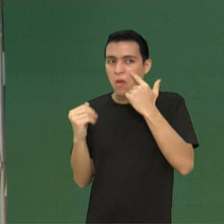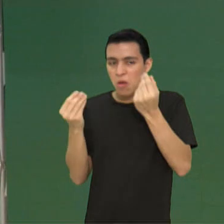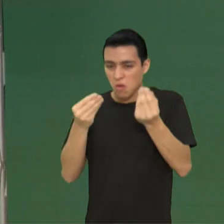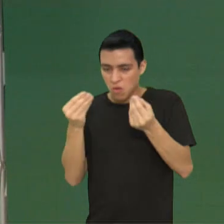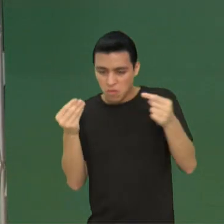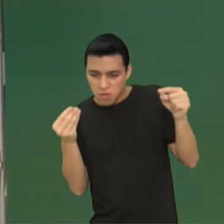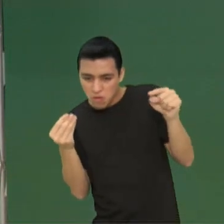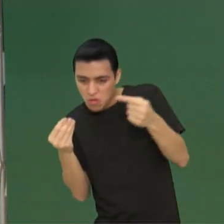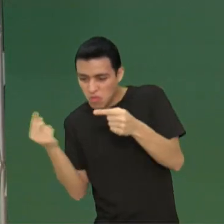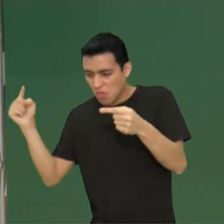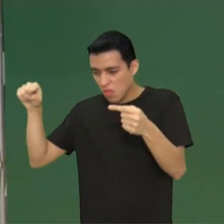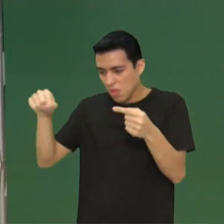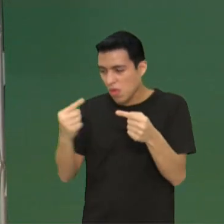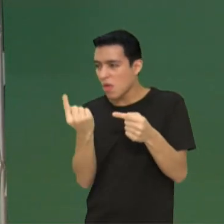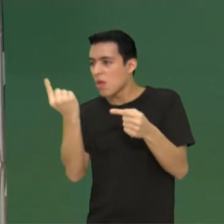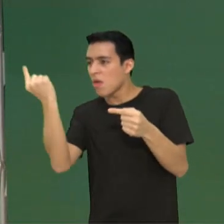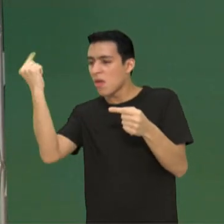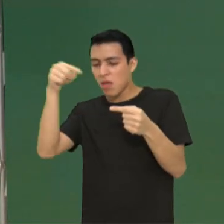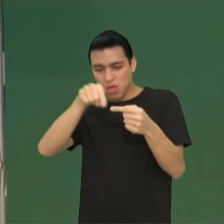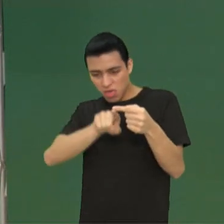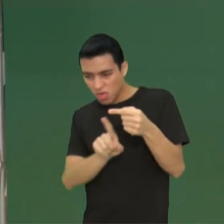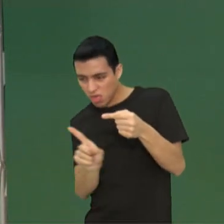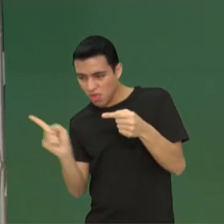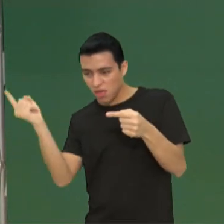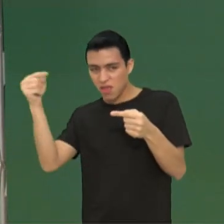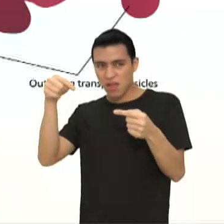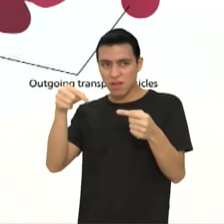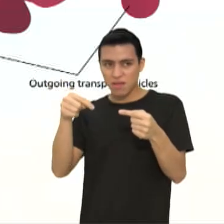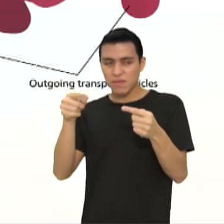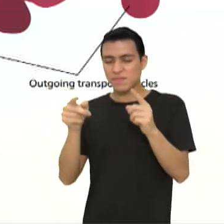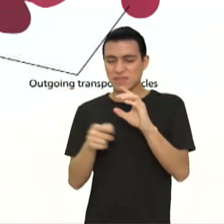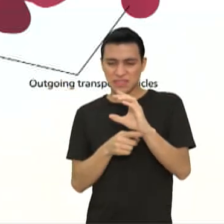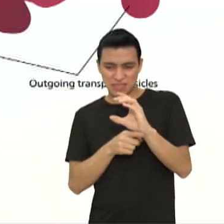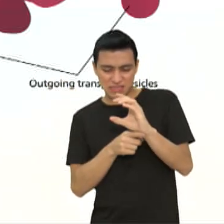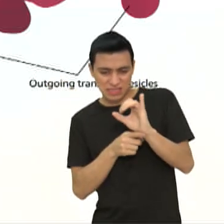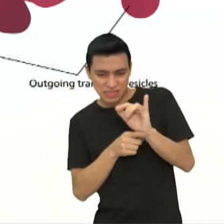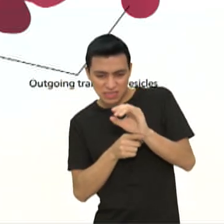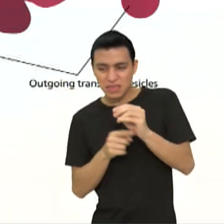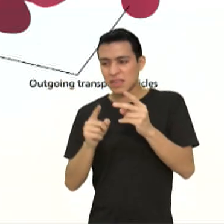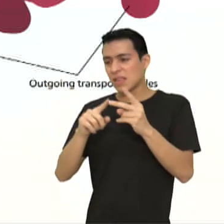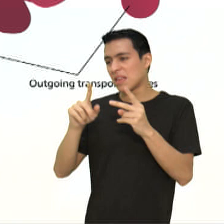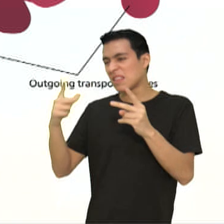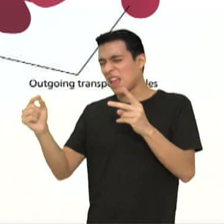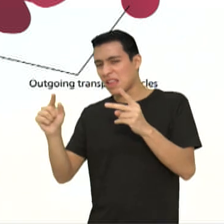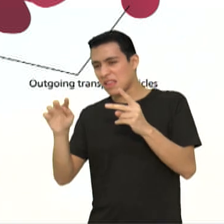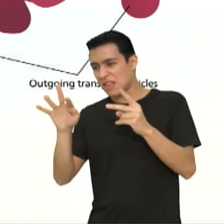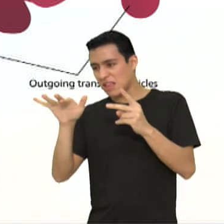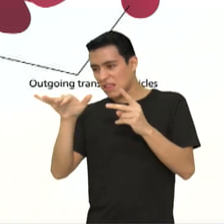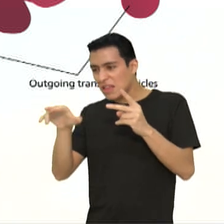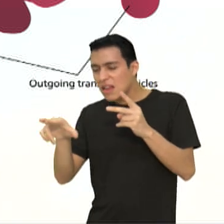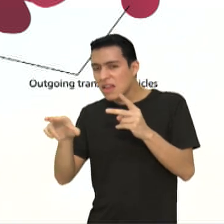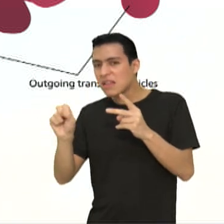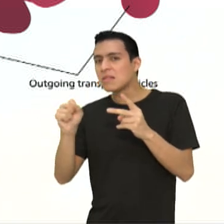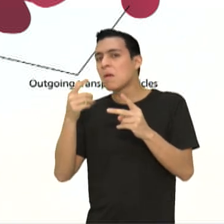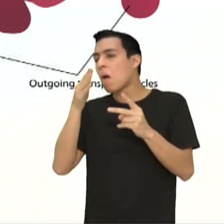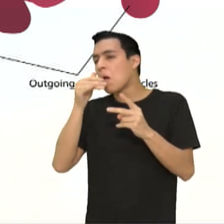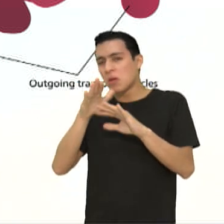e o lado por onde elas saem. O lado de entrada é o lado cis, o lado de saída é o lado trans. Esses termos é só